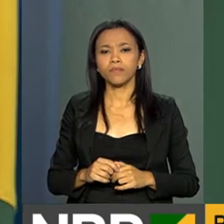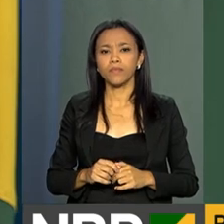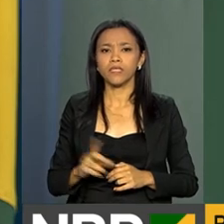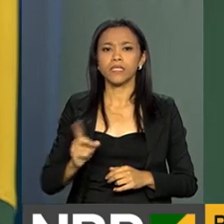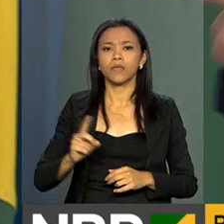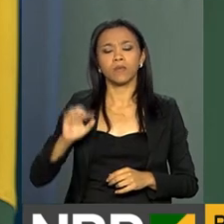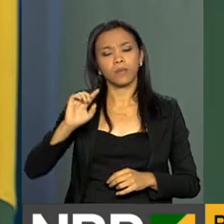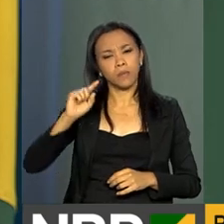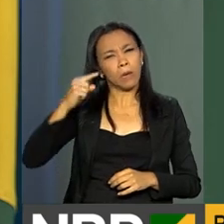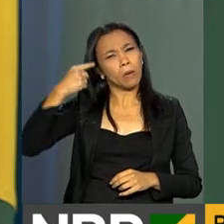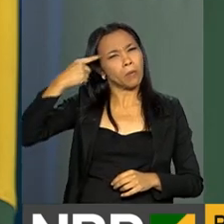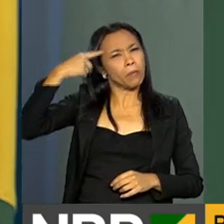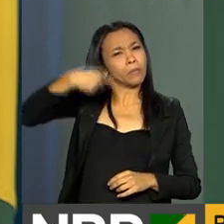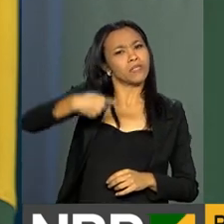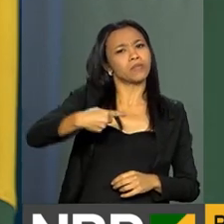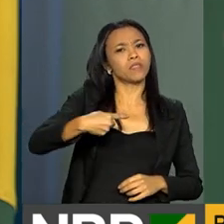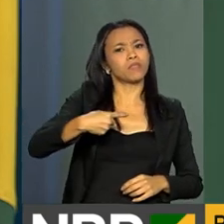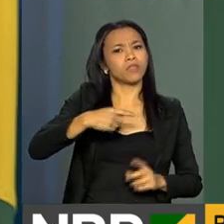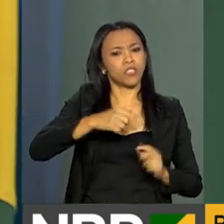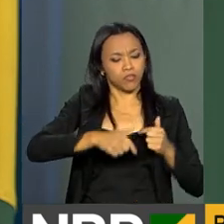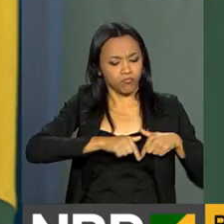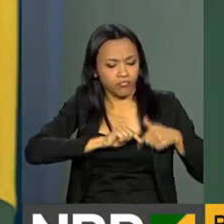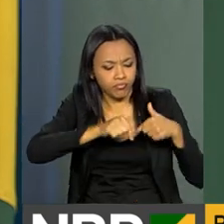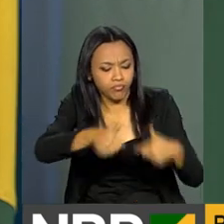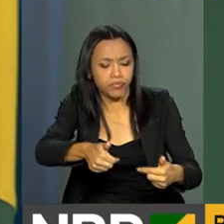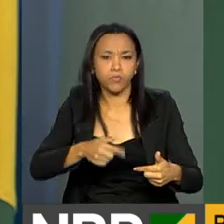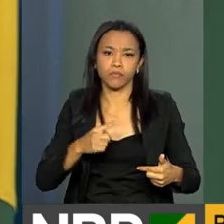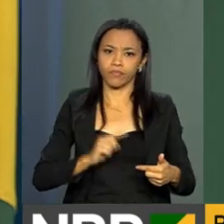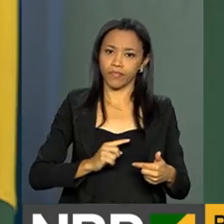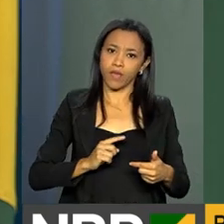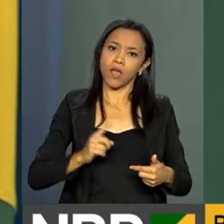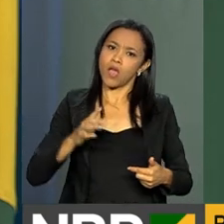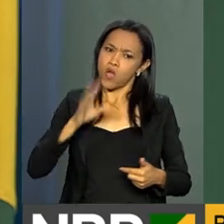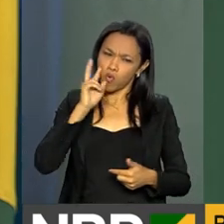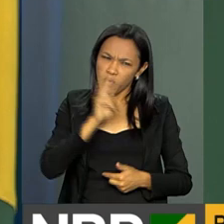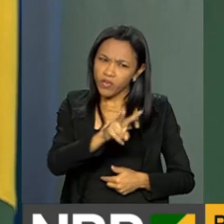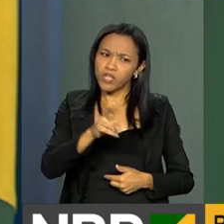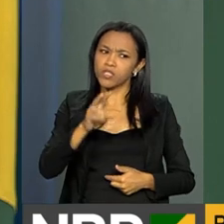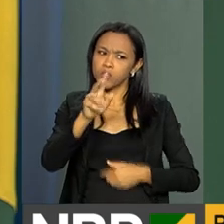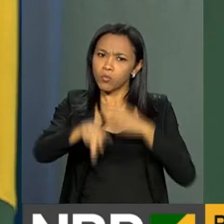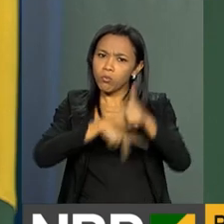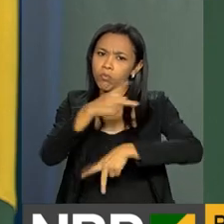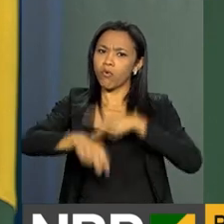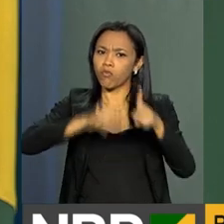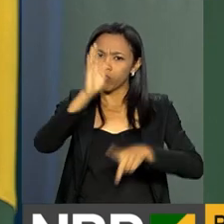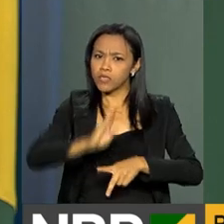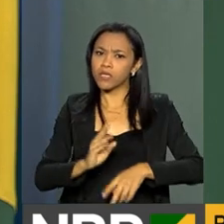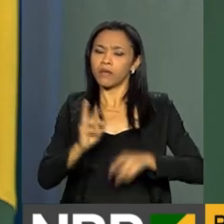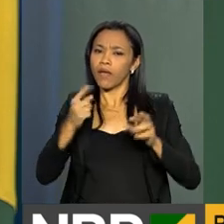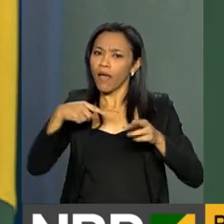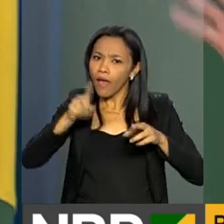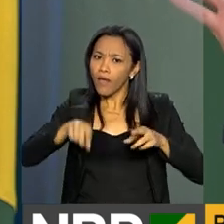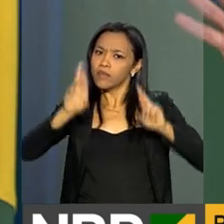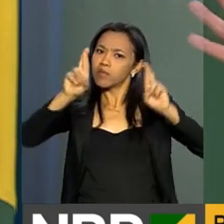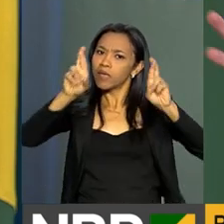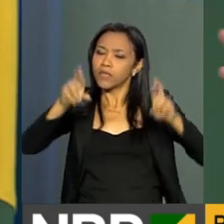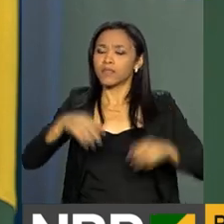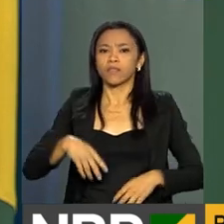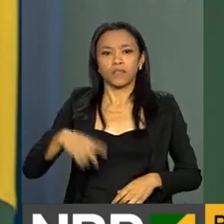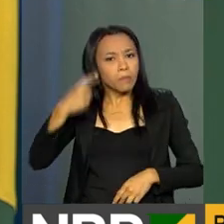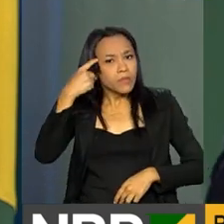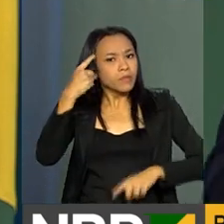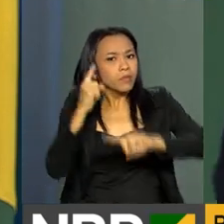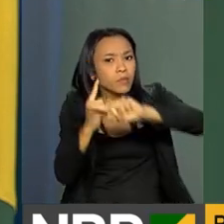não um pessimismo de ação. O que eu vejo do brasileiro é um grande otimismo, eu vejo a esperança, não é? A esperança vem de